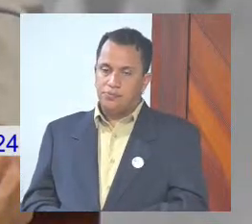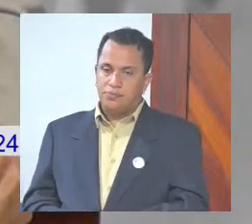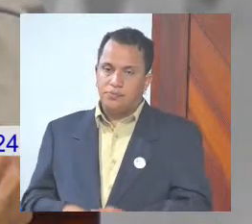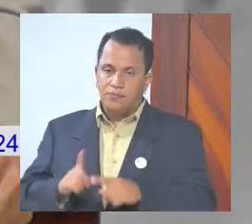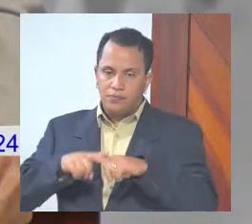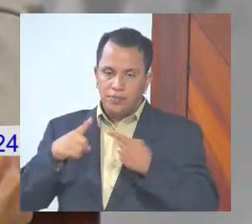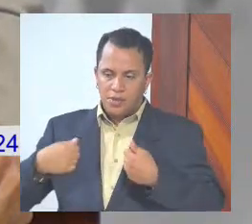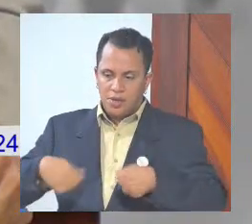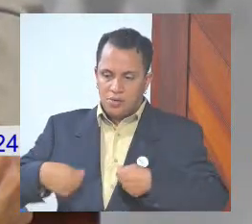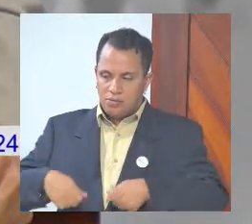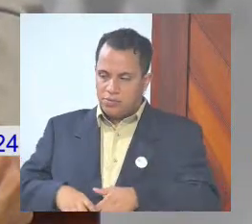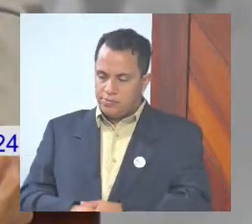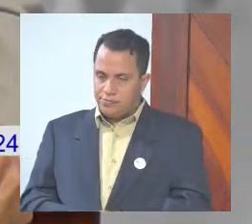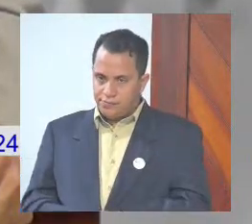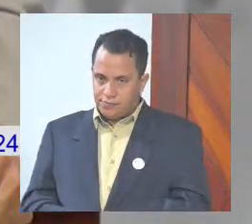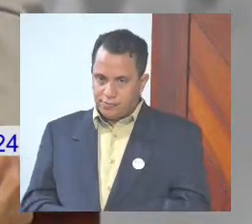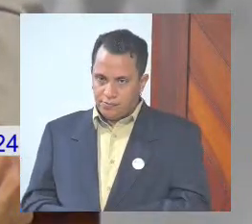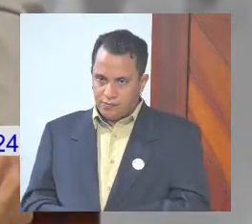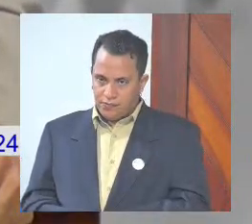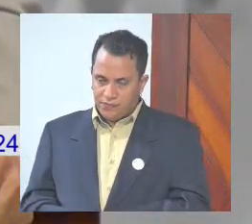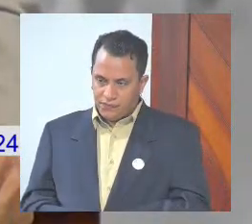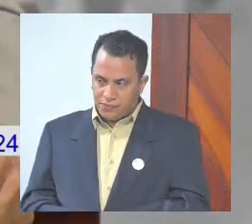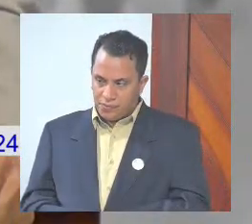Mais preciso.